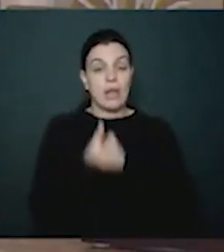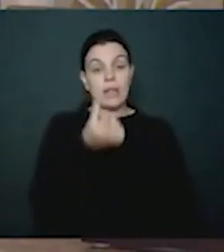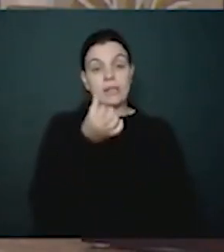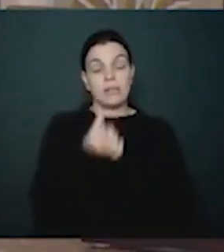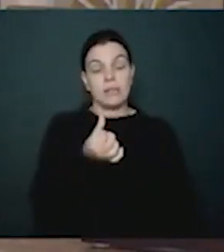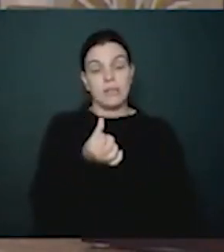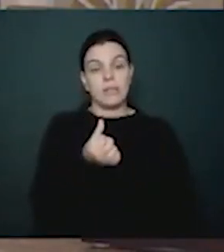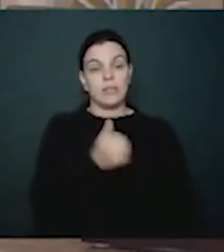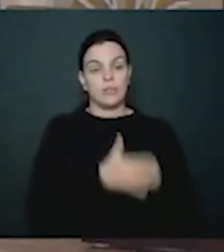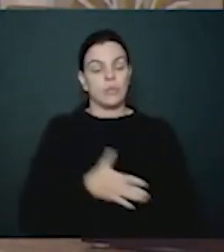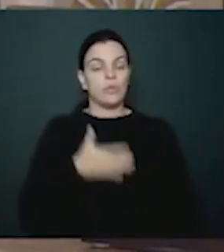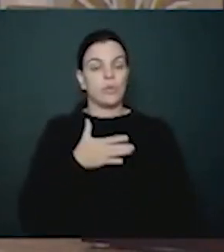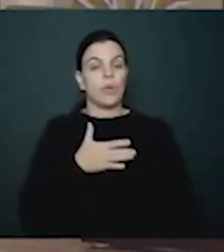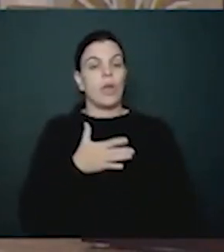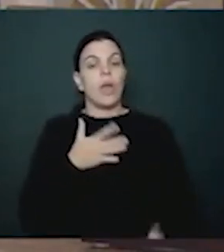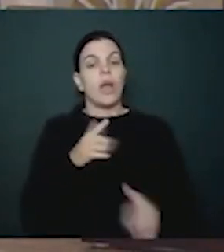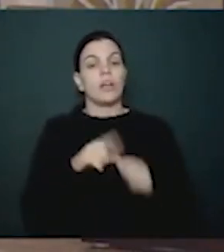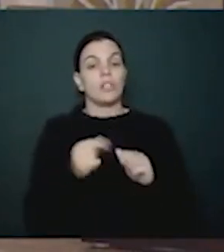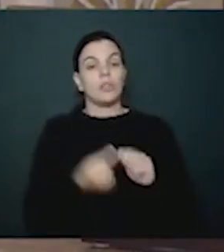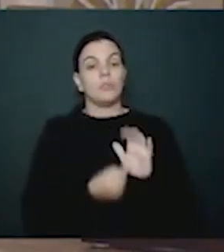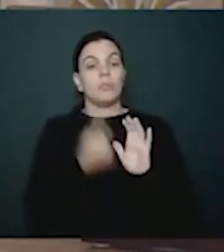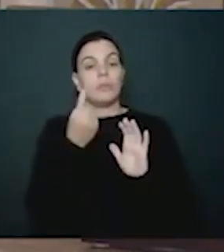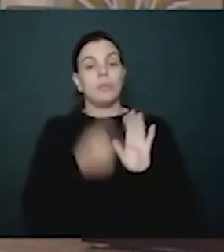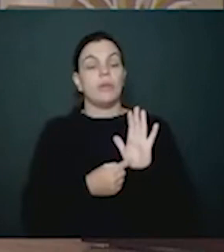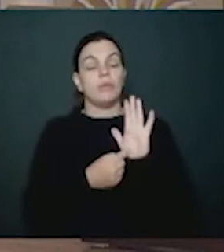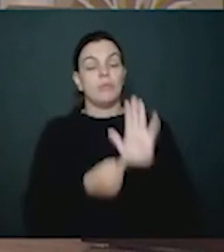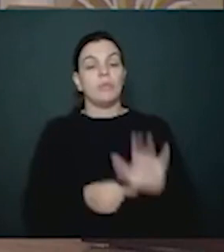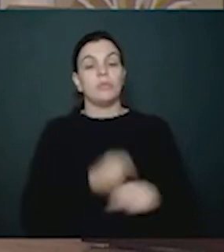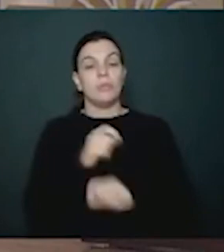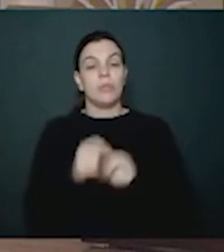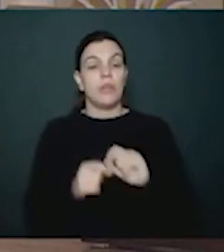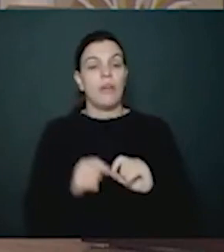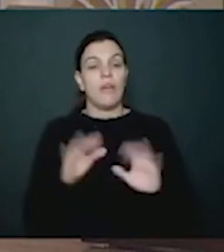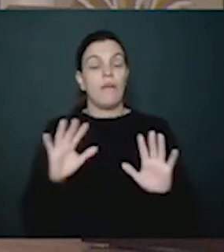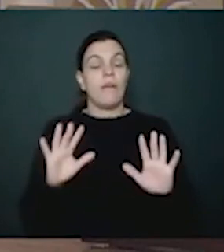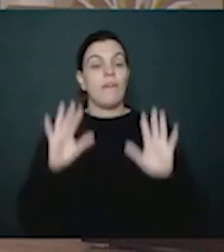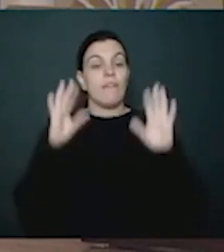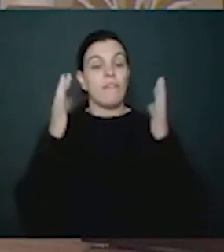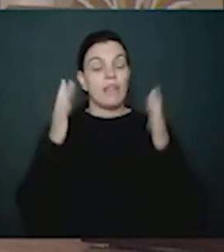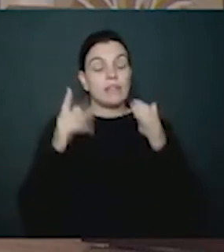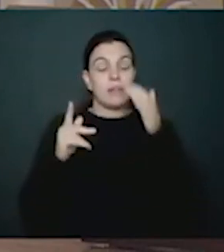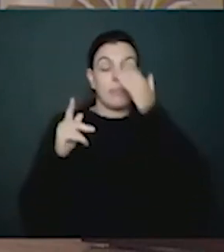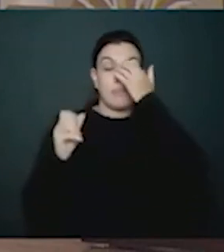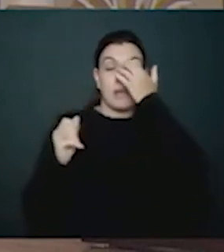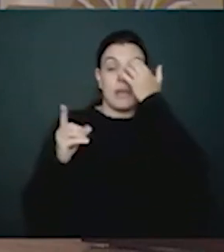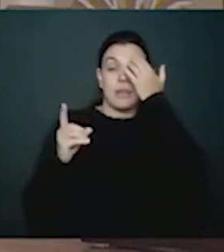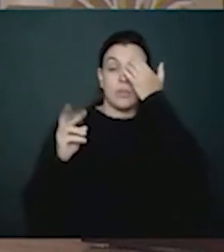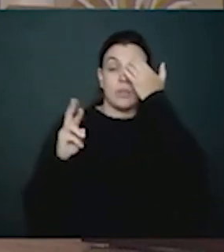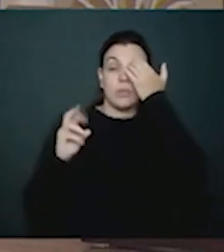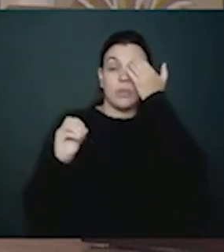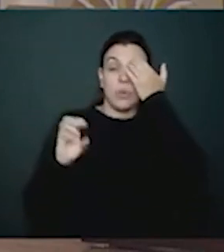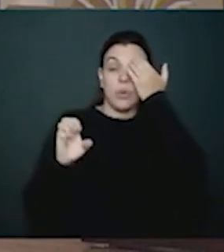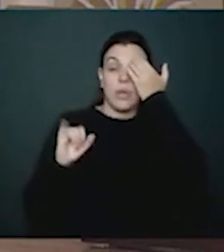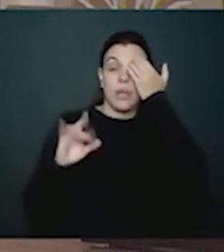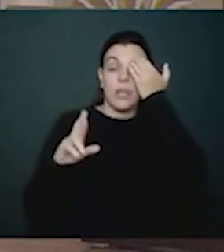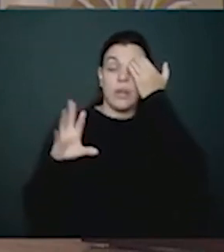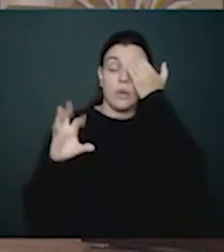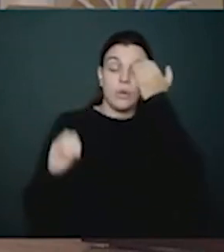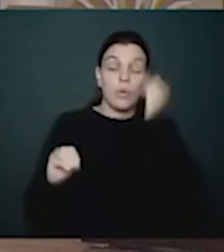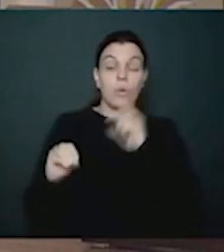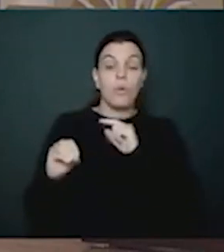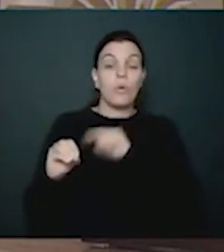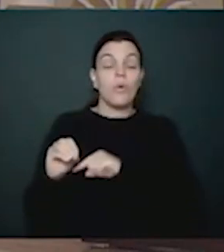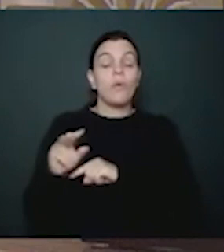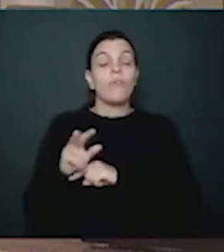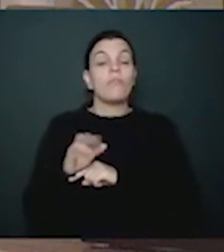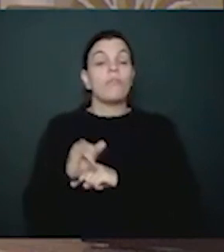no município de Curitiba a festa do padroeiro da paróquia Senhor Bom Jesus do Portão, a ser comemorada anualmente